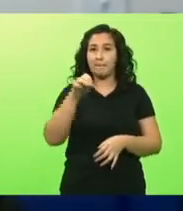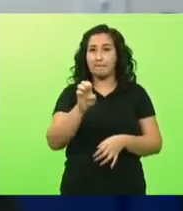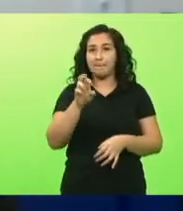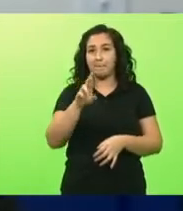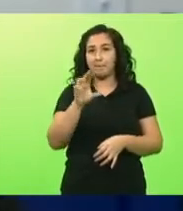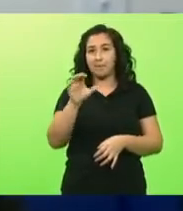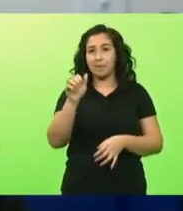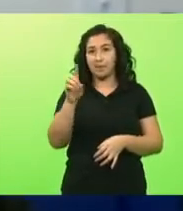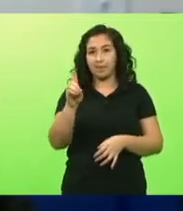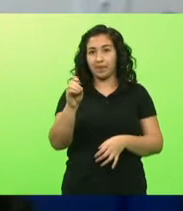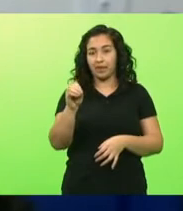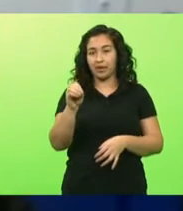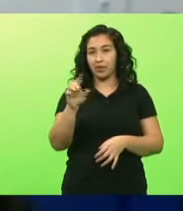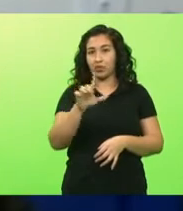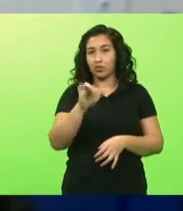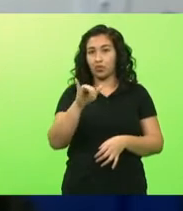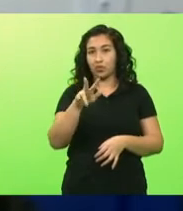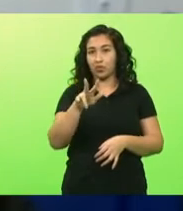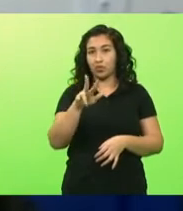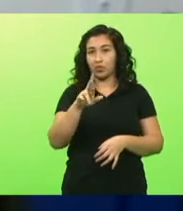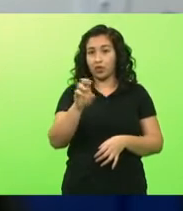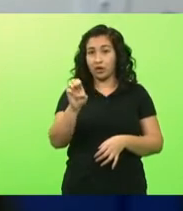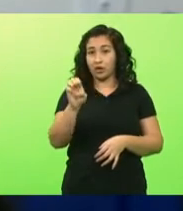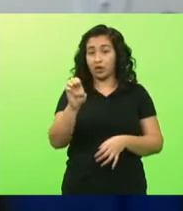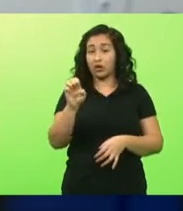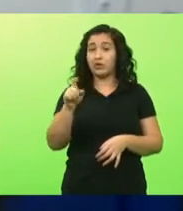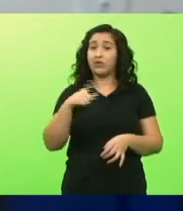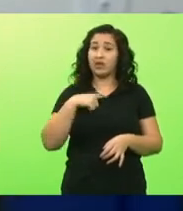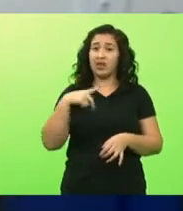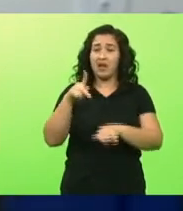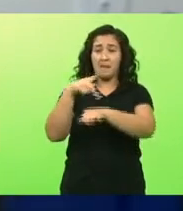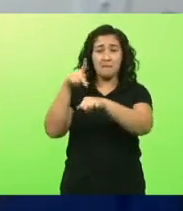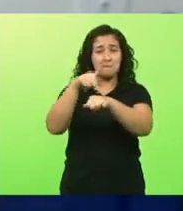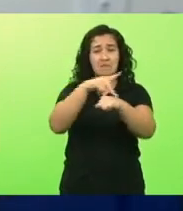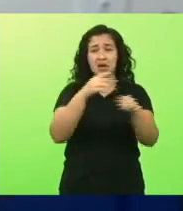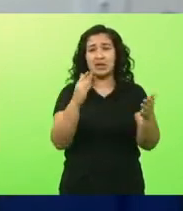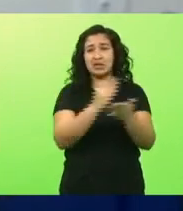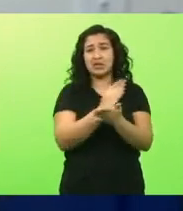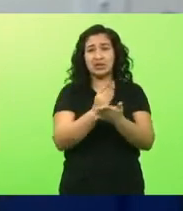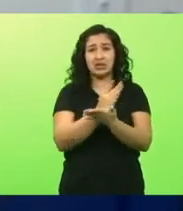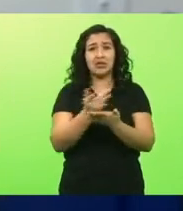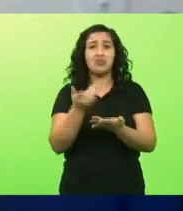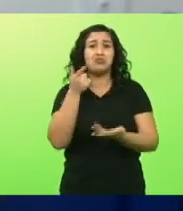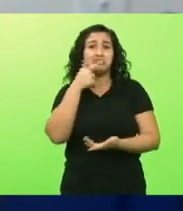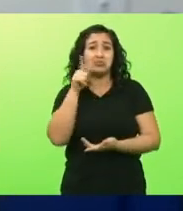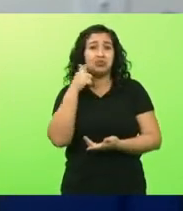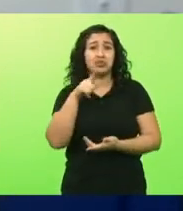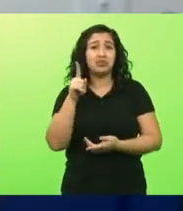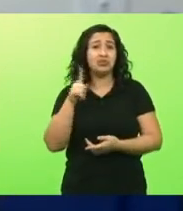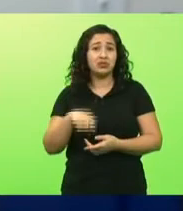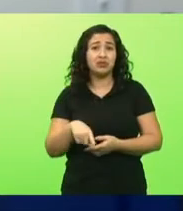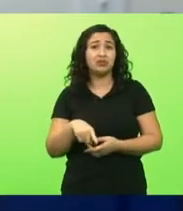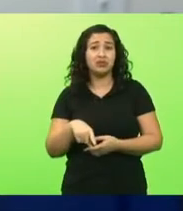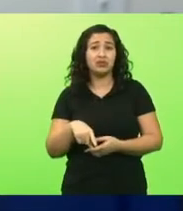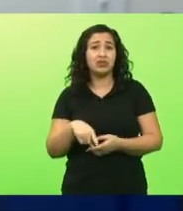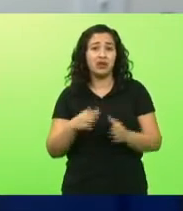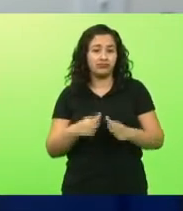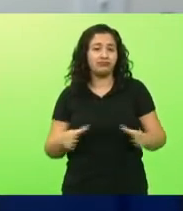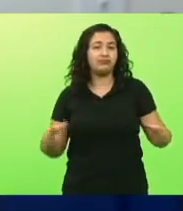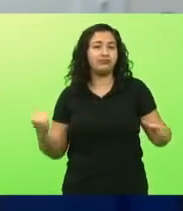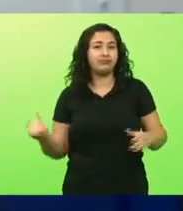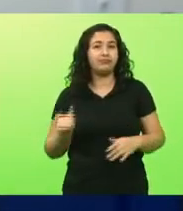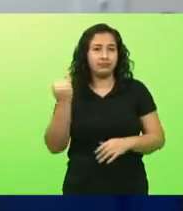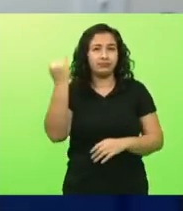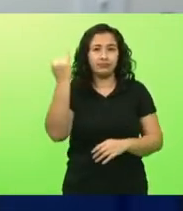tem vários países já também, através dessa tendência que é exponencial,